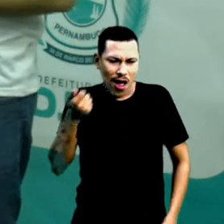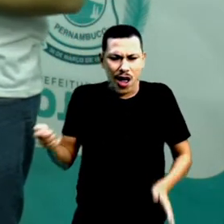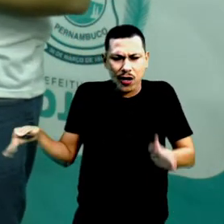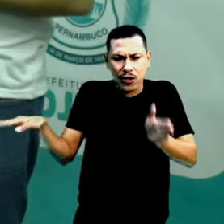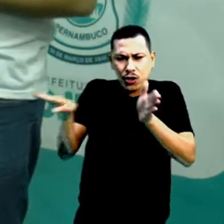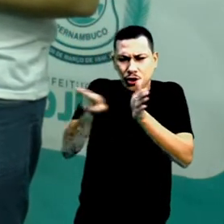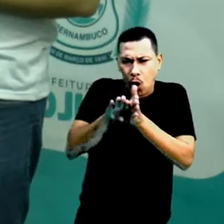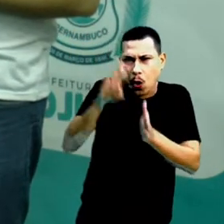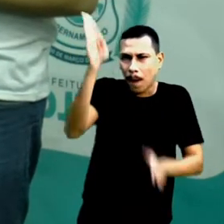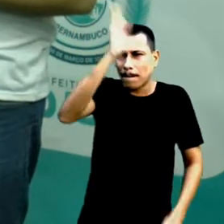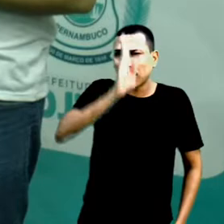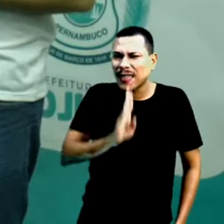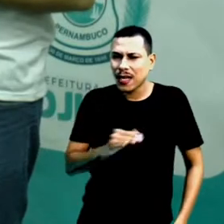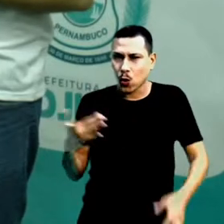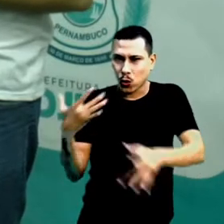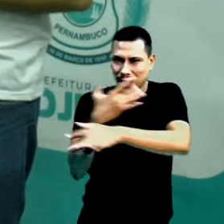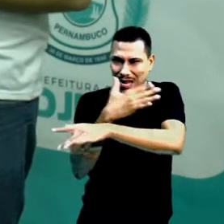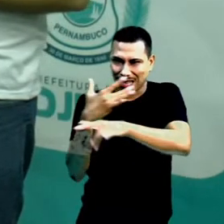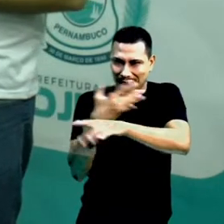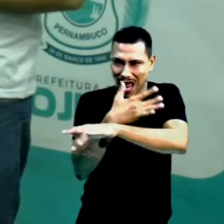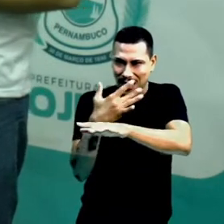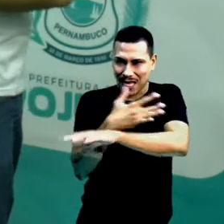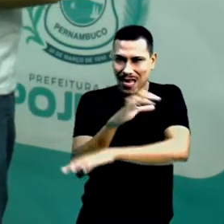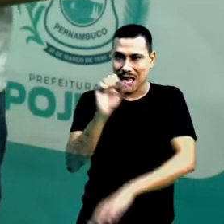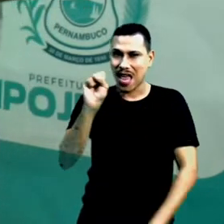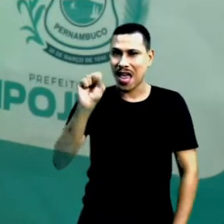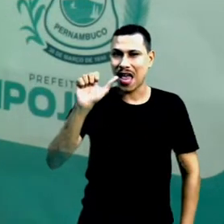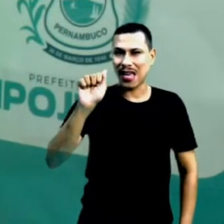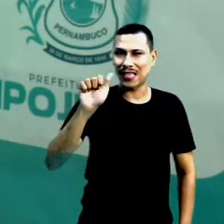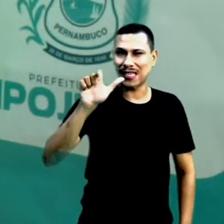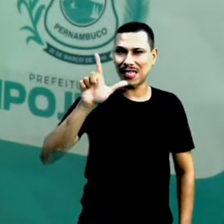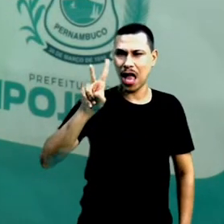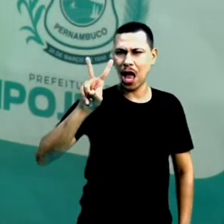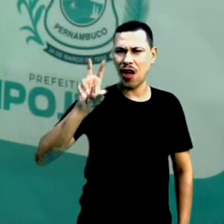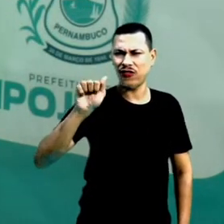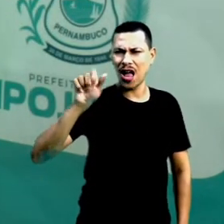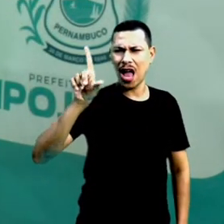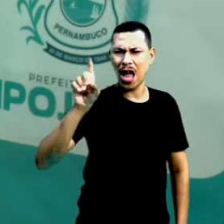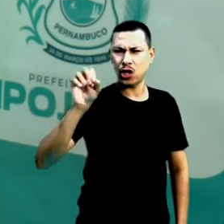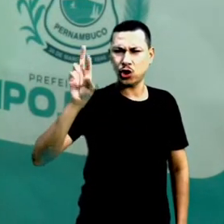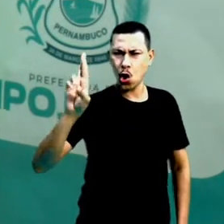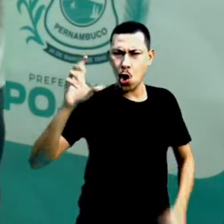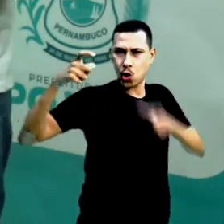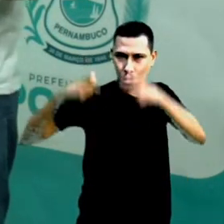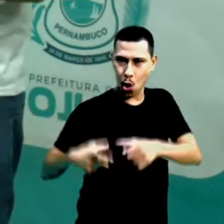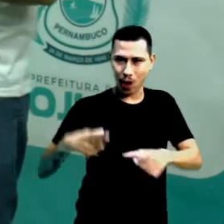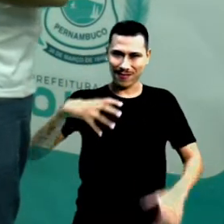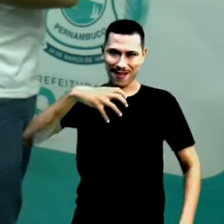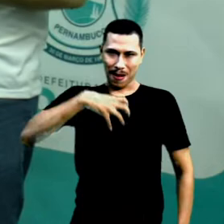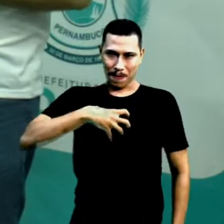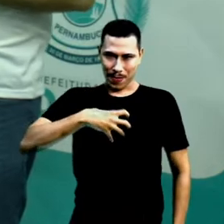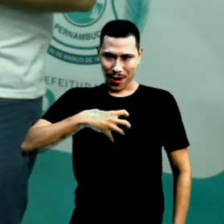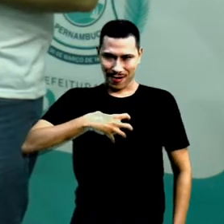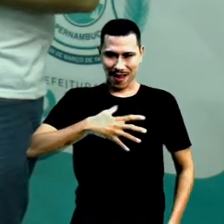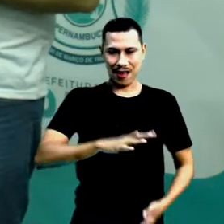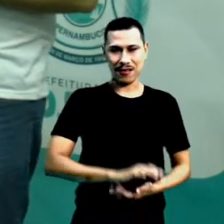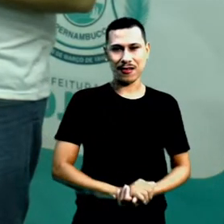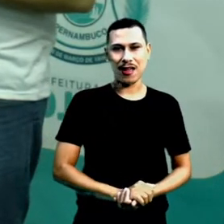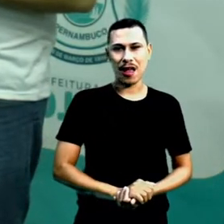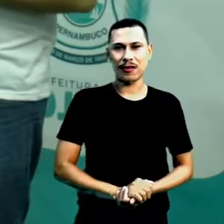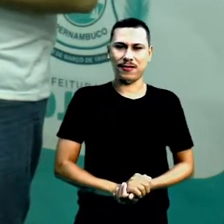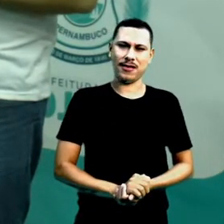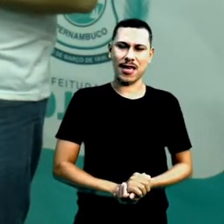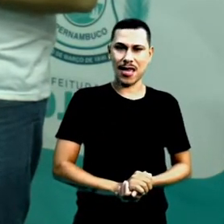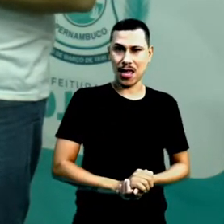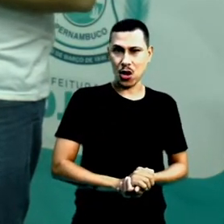primeiramente na cidade de Salvador, ok? E ali em Salvador, na Bahia, ele vai justamente assinar